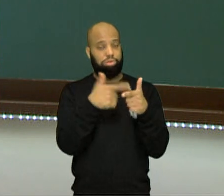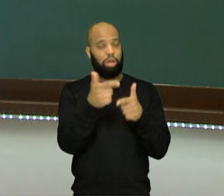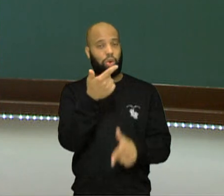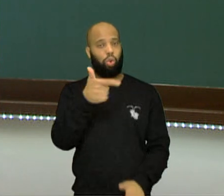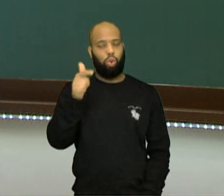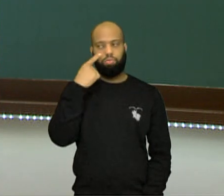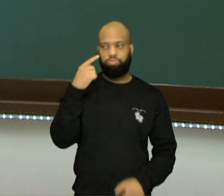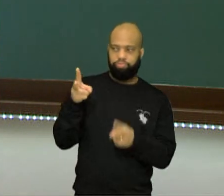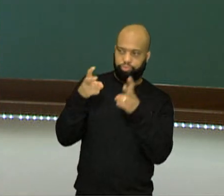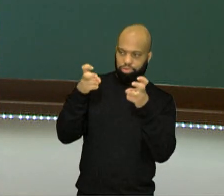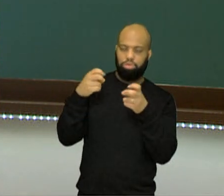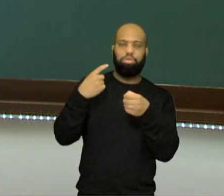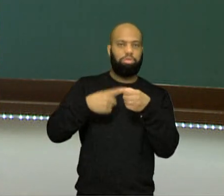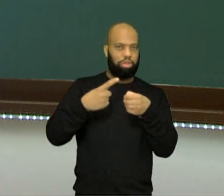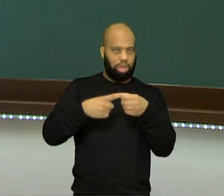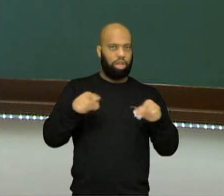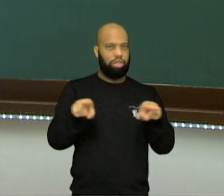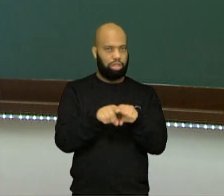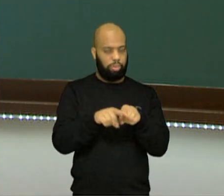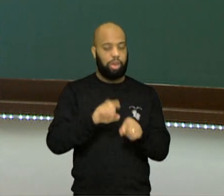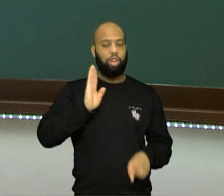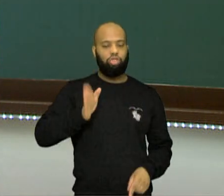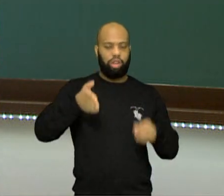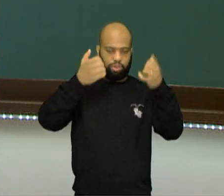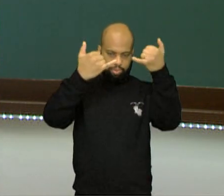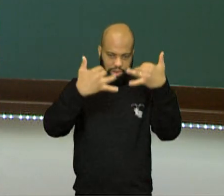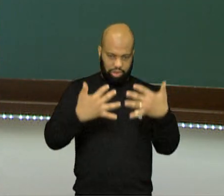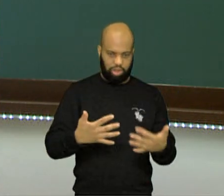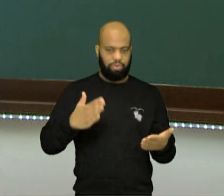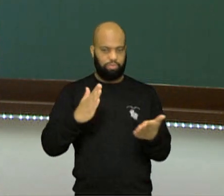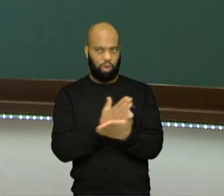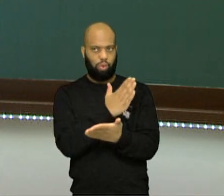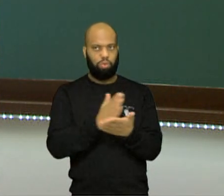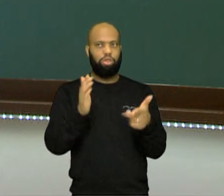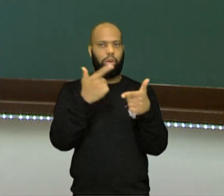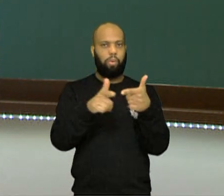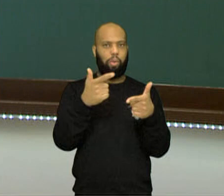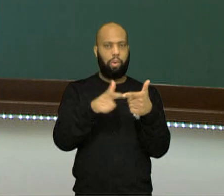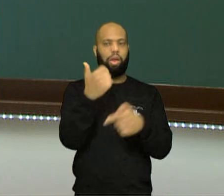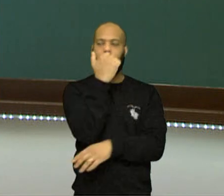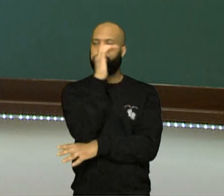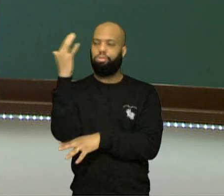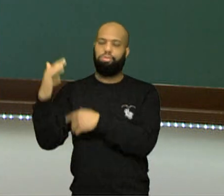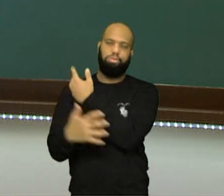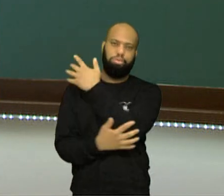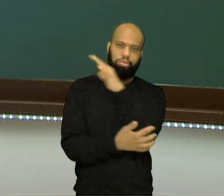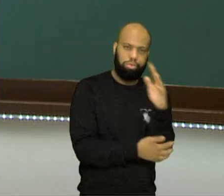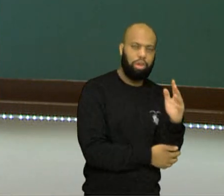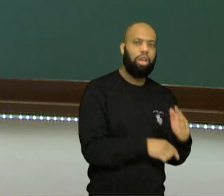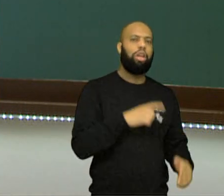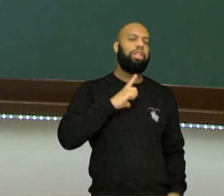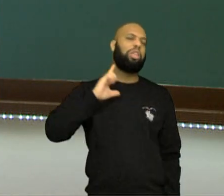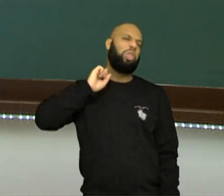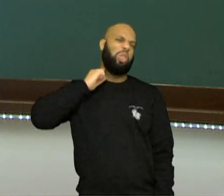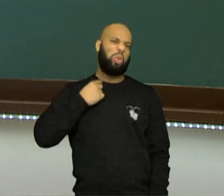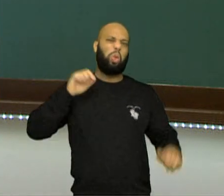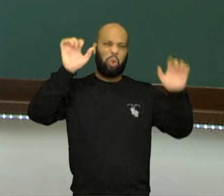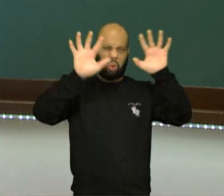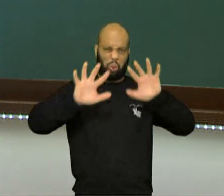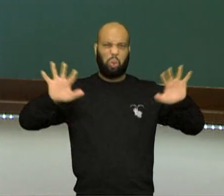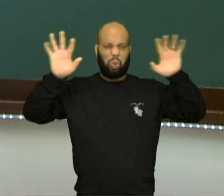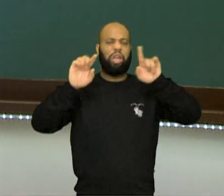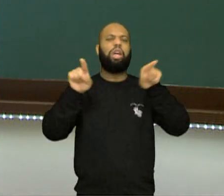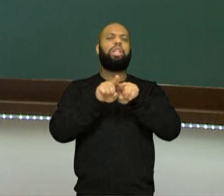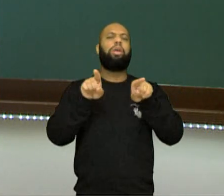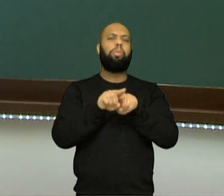observado nas cidades, então já falamos de alguns, né? De questão ambiental, poluição atmosférica, visual, a questão do lixo.